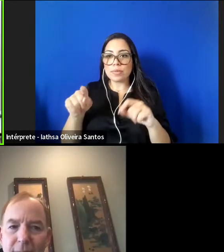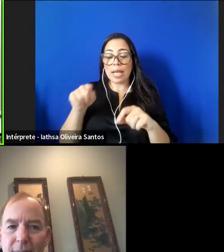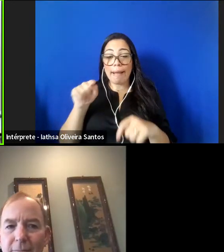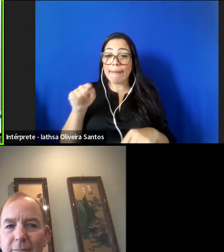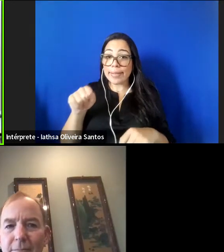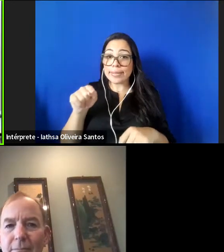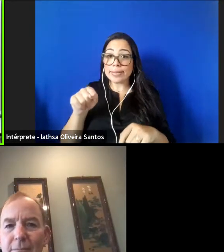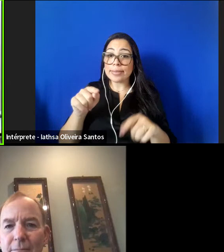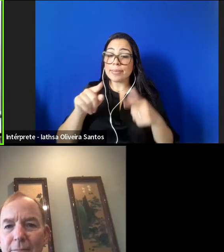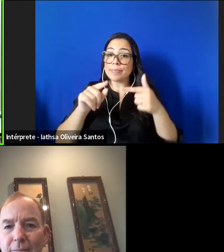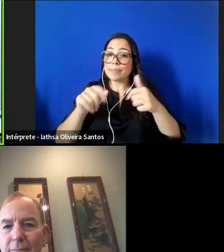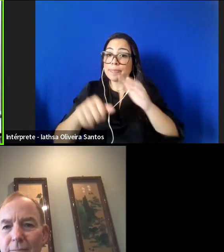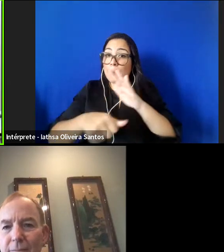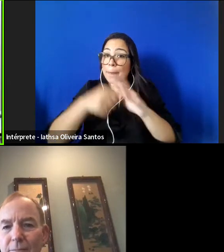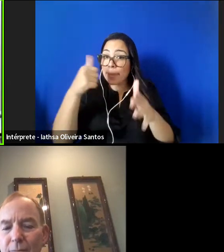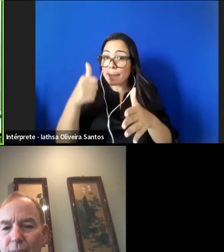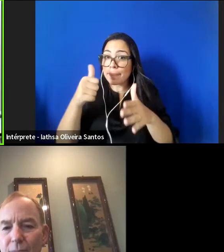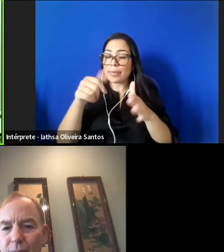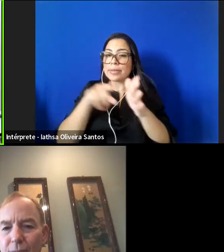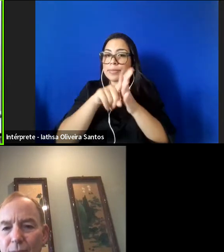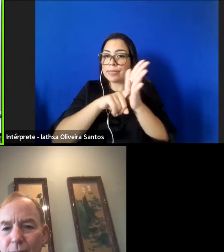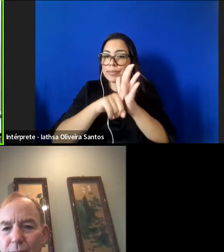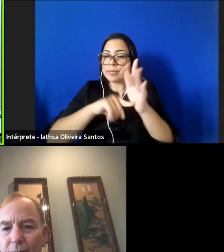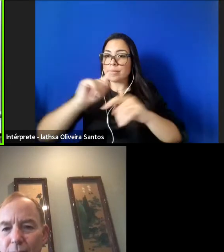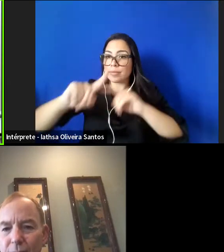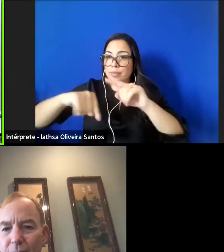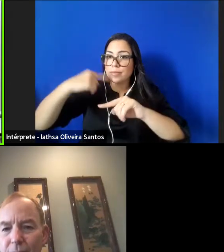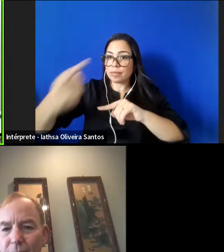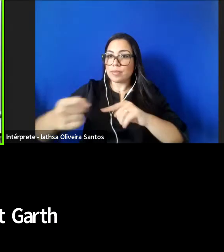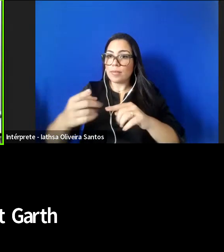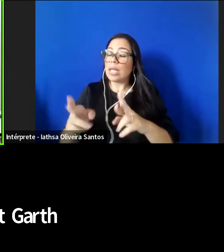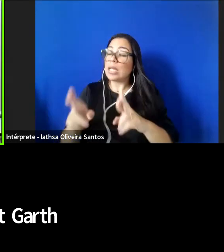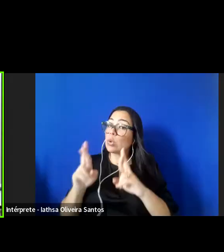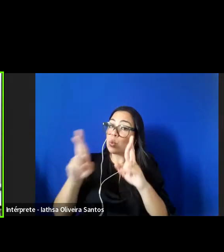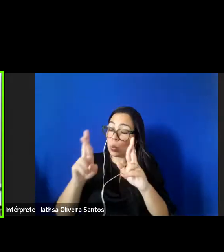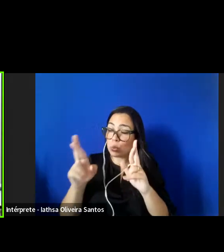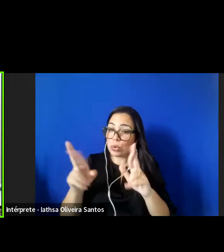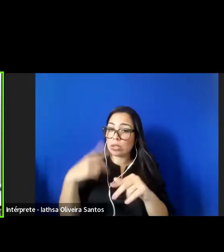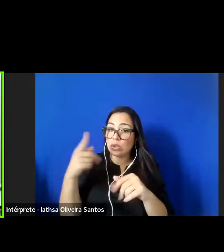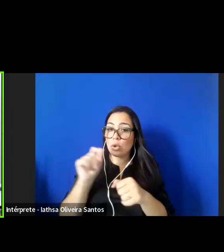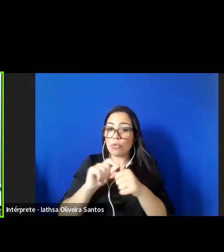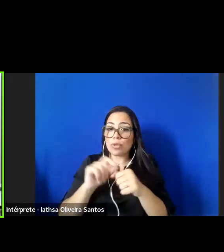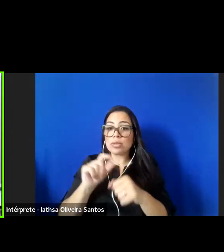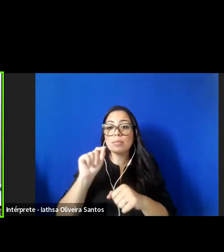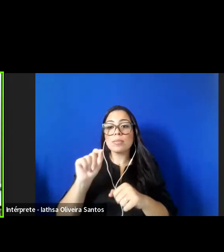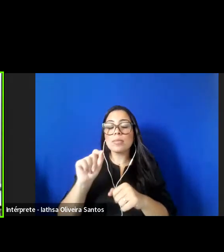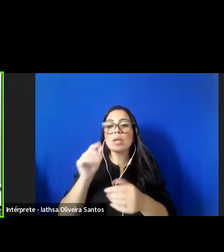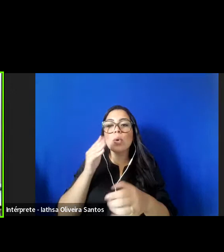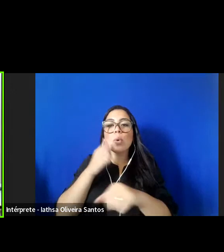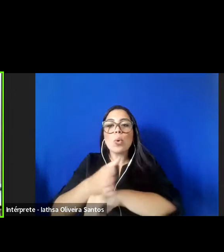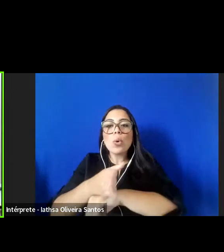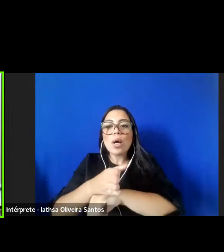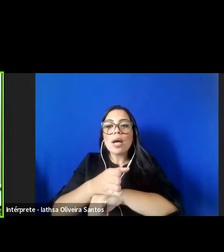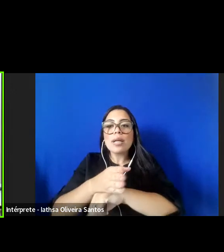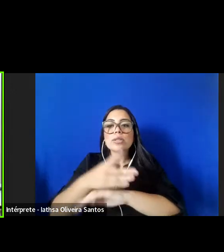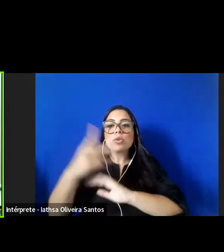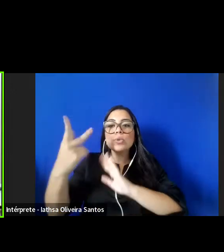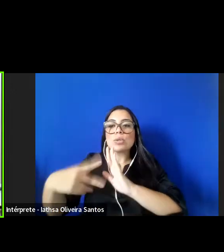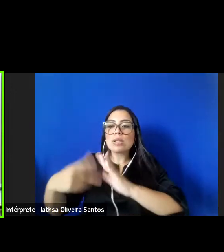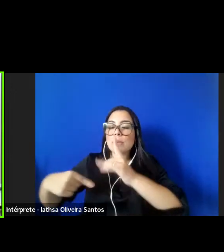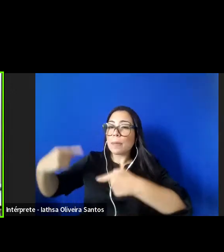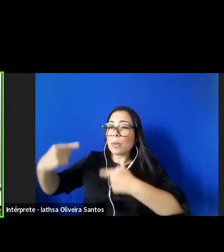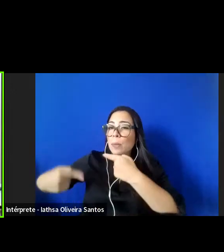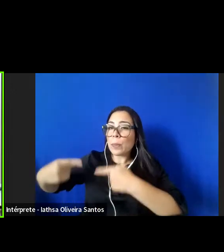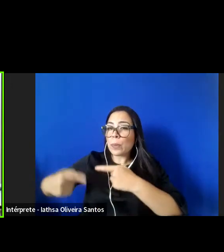essa primeira pesquisa e as subsequentes que a gente vai fazer, que eu espero que a gente faça, entram nesse plano político de ação